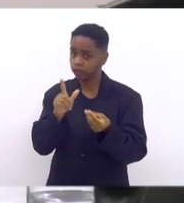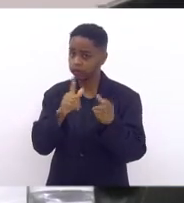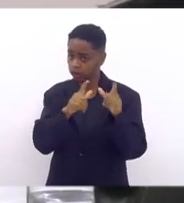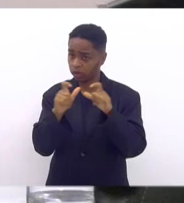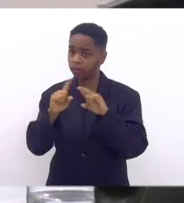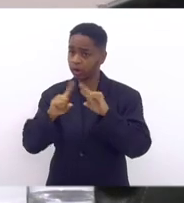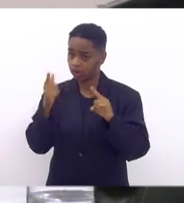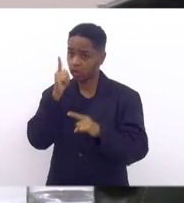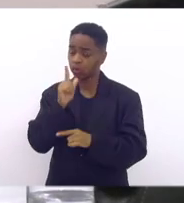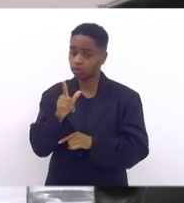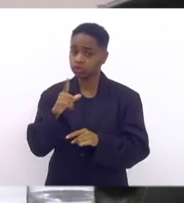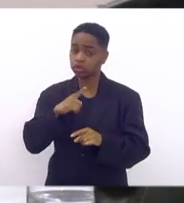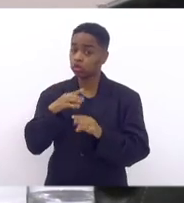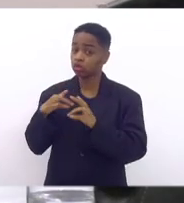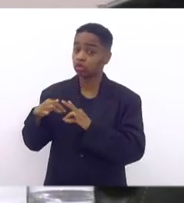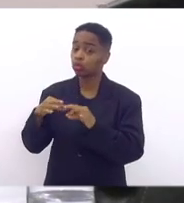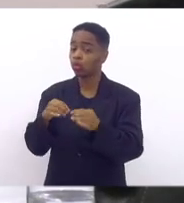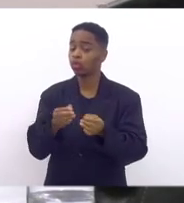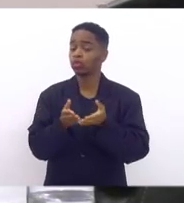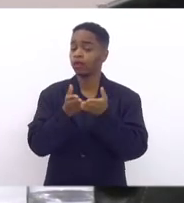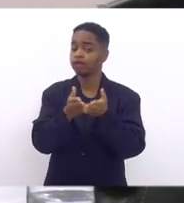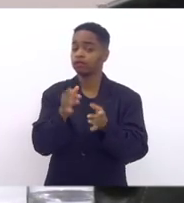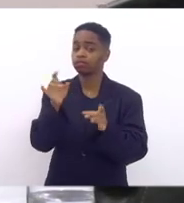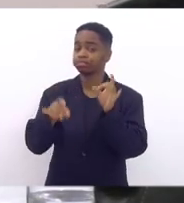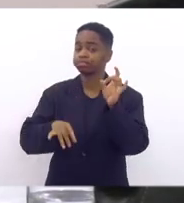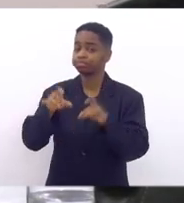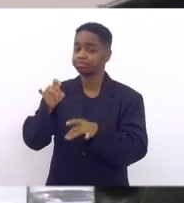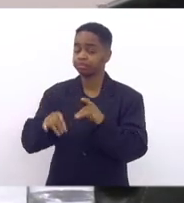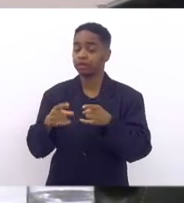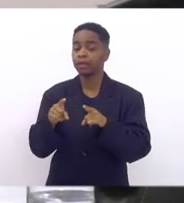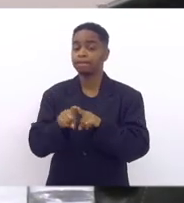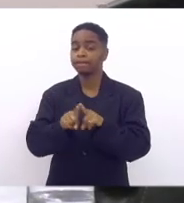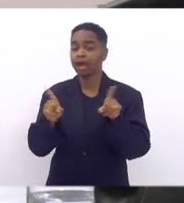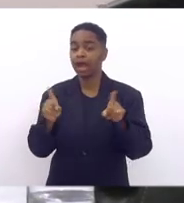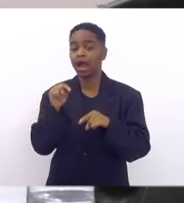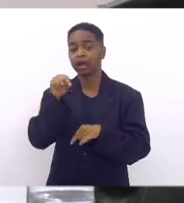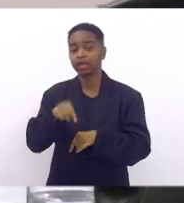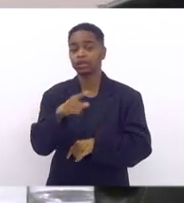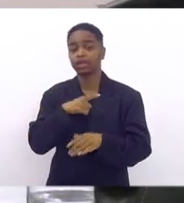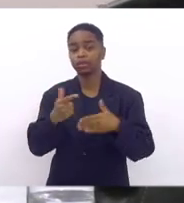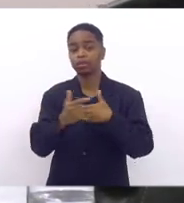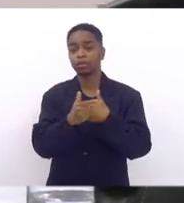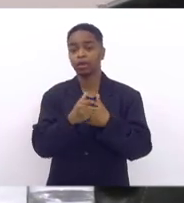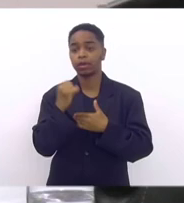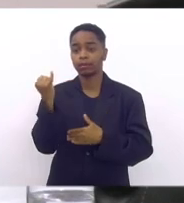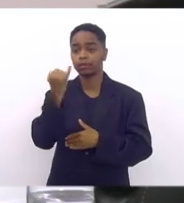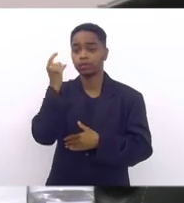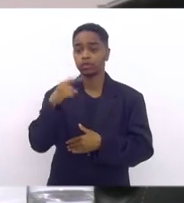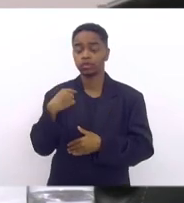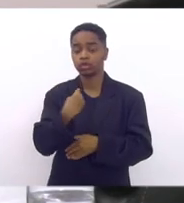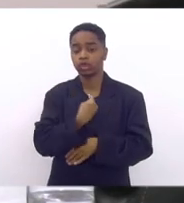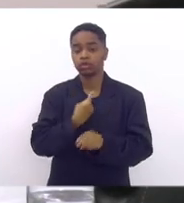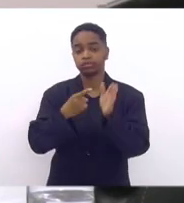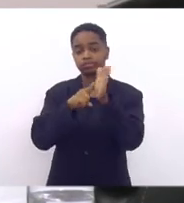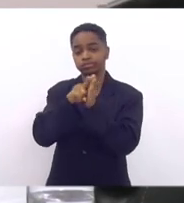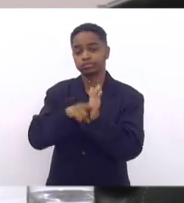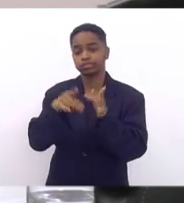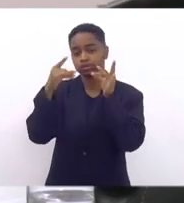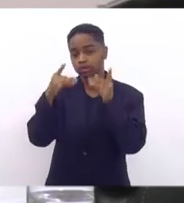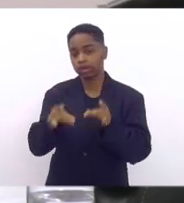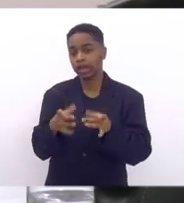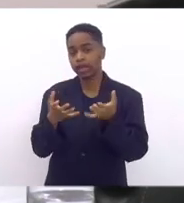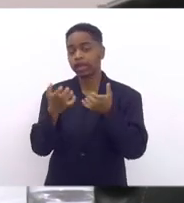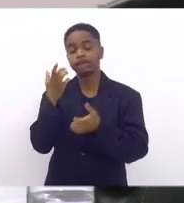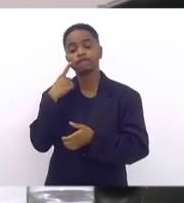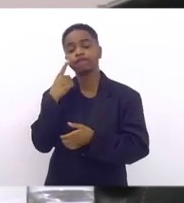mas consegui são todas as embarcações que estão abandonadas essa comissão tem um papel importante nós vamos fazer a nossa vistoria para ver tudo isso de